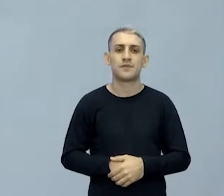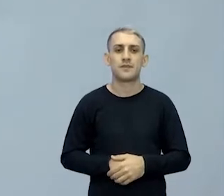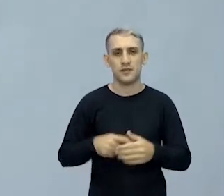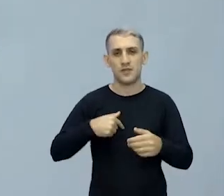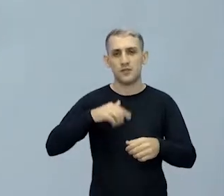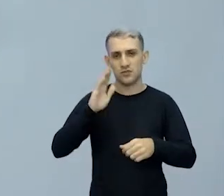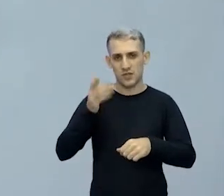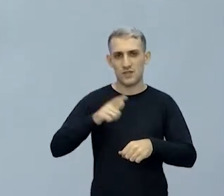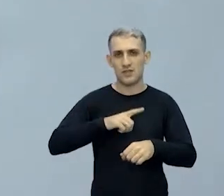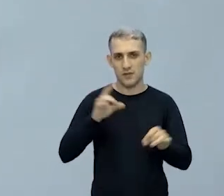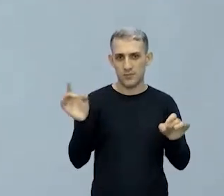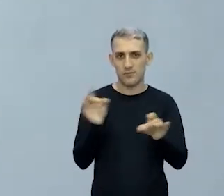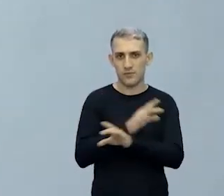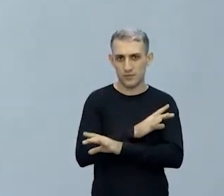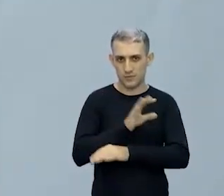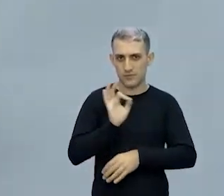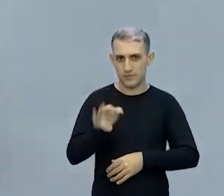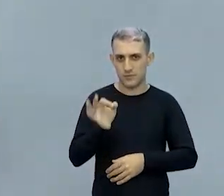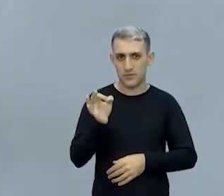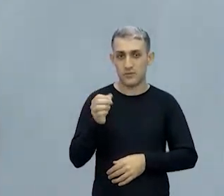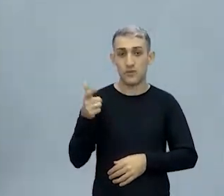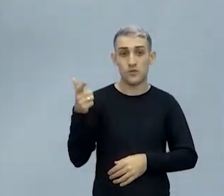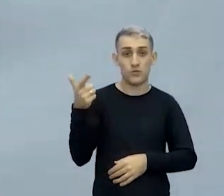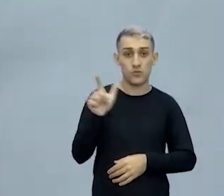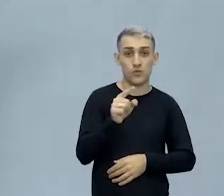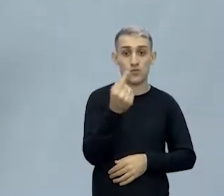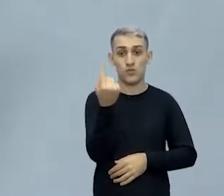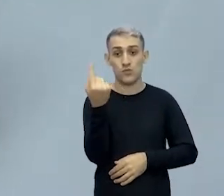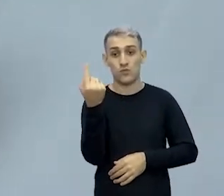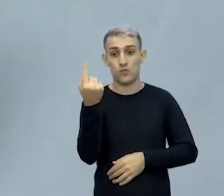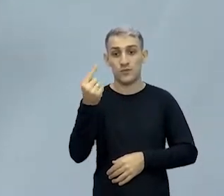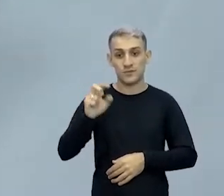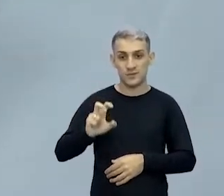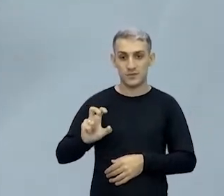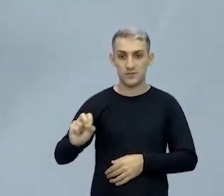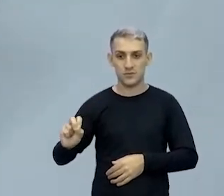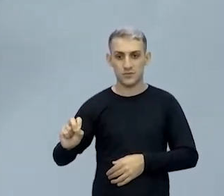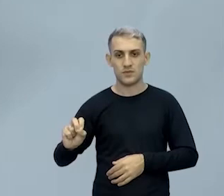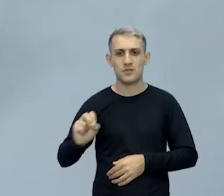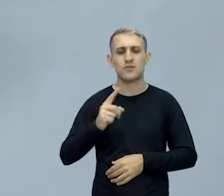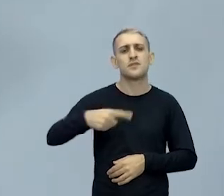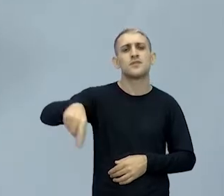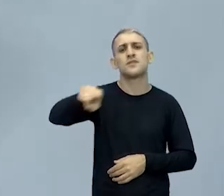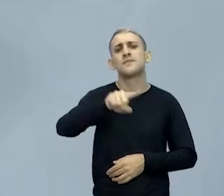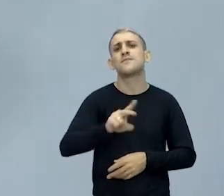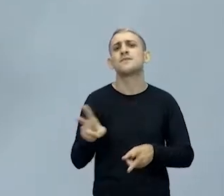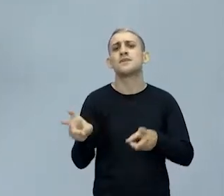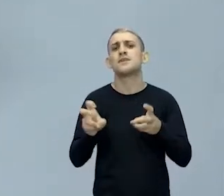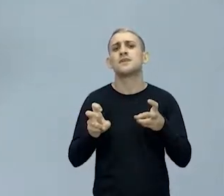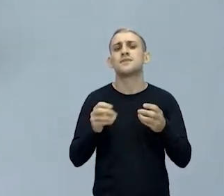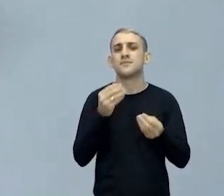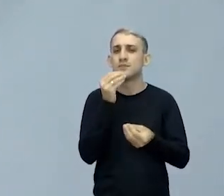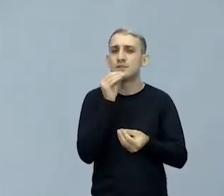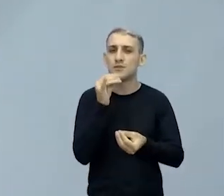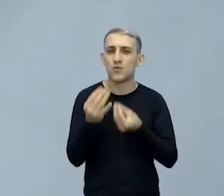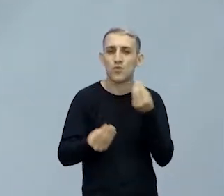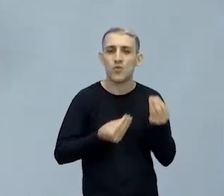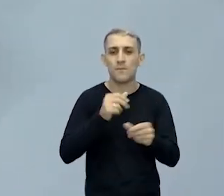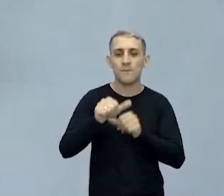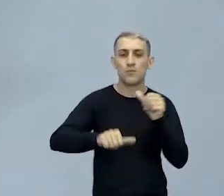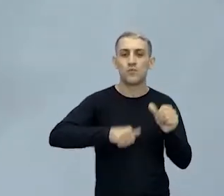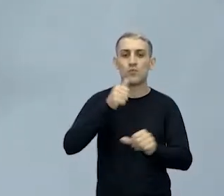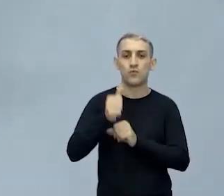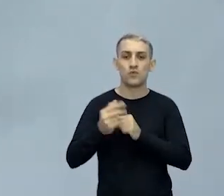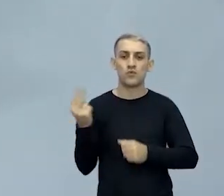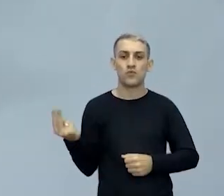eu já tenho pronto lá. E de 1:50, note como muda aqui, ó. O valor